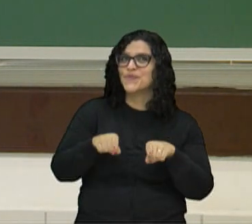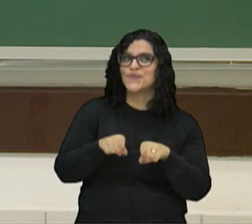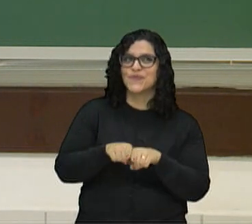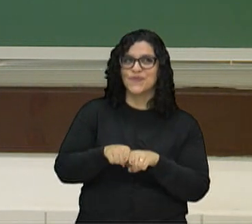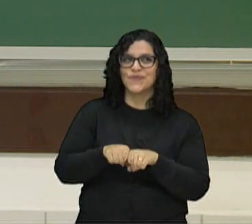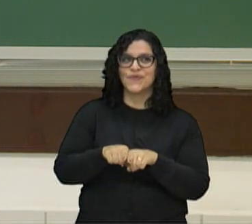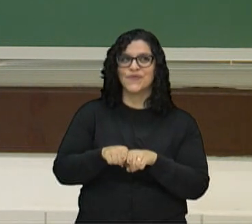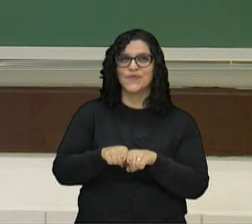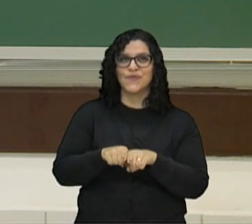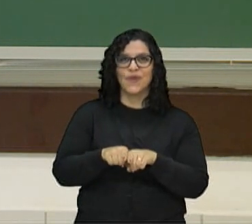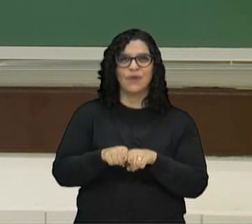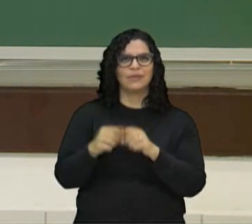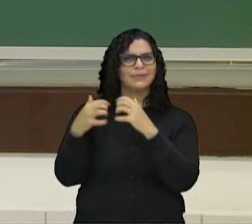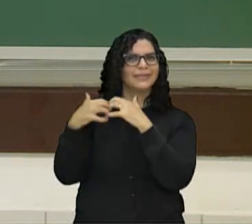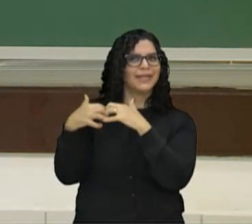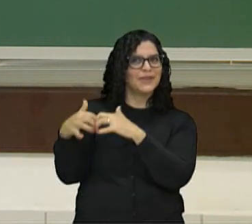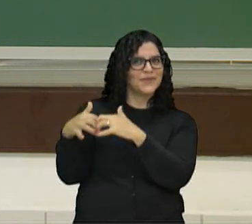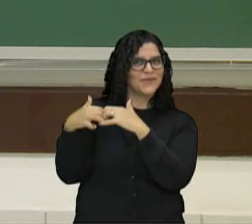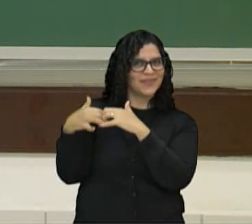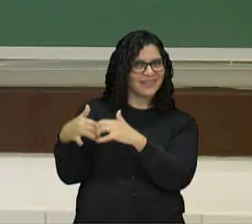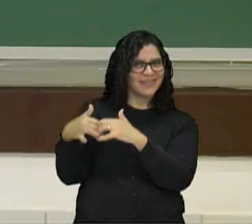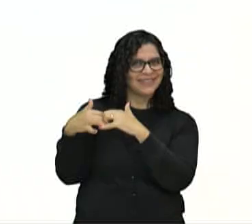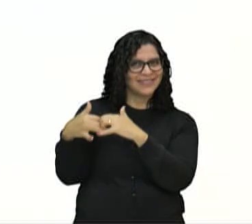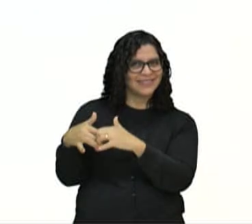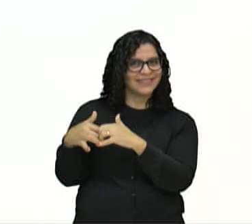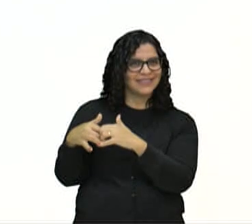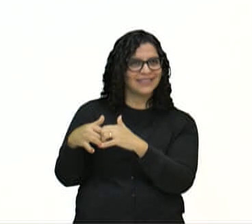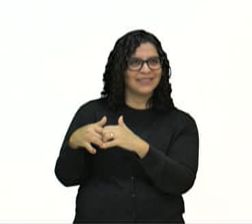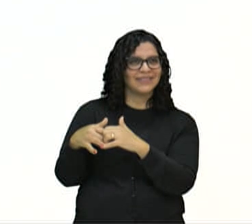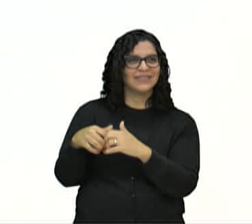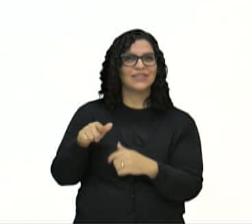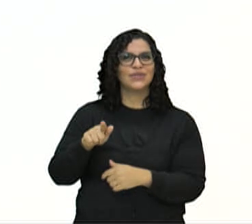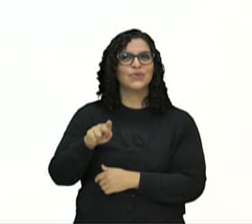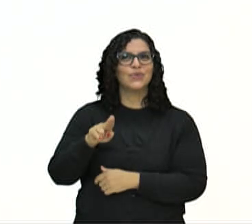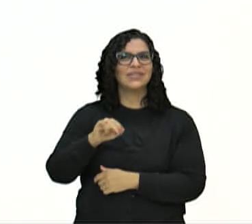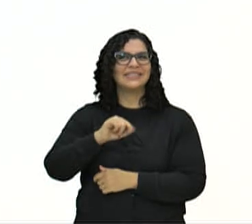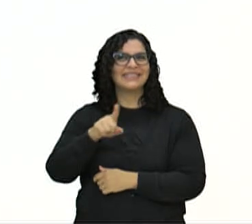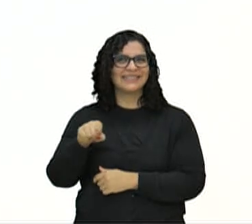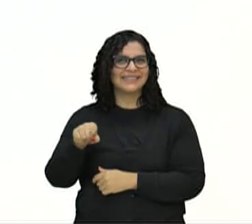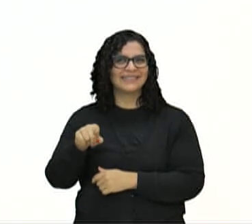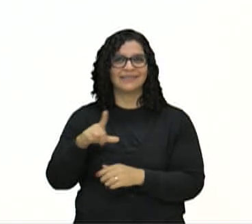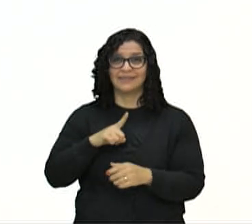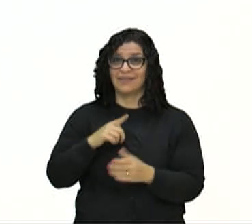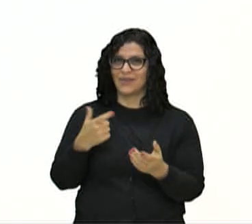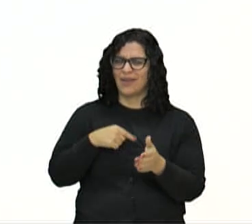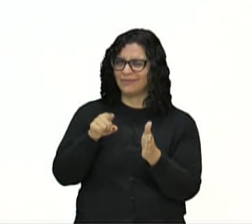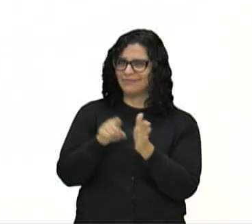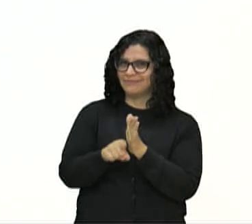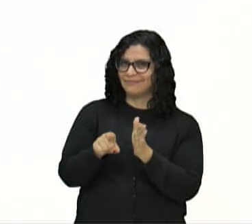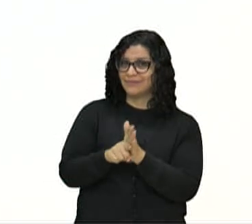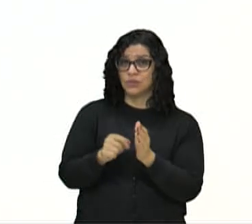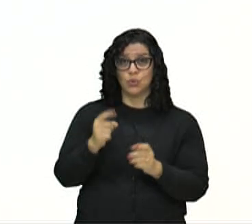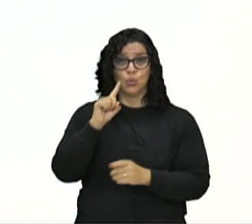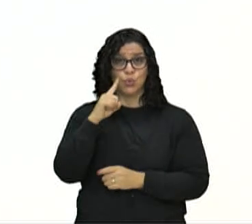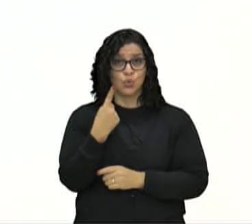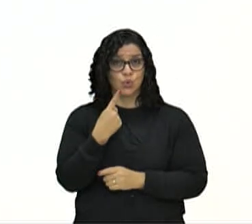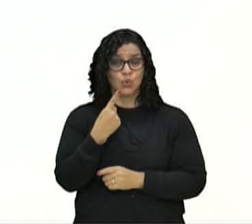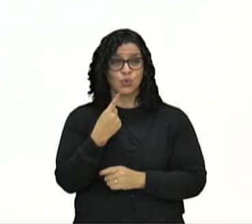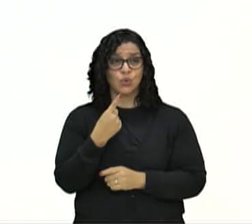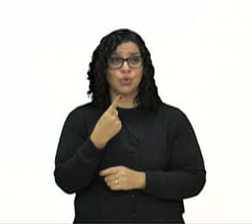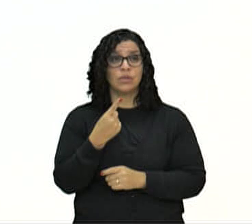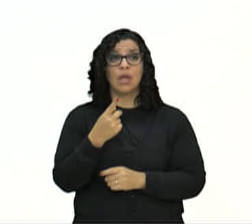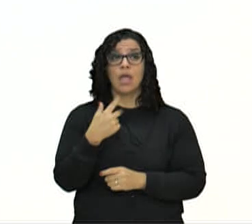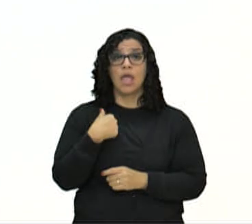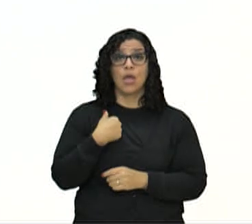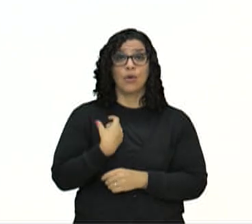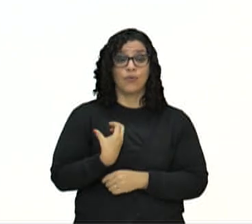Mais uma reflexão, mais um quiz aí para nós, tá? Um dia que por acaso